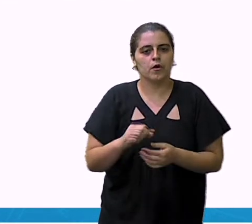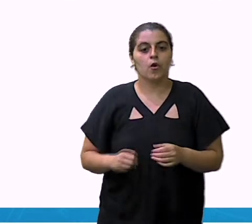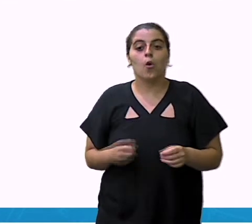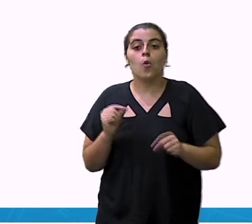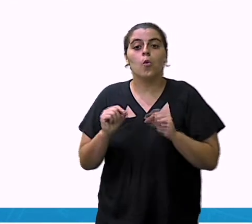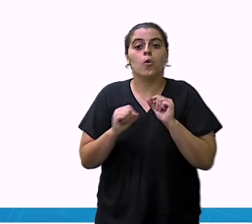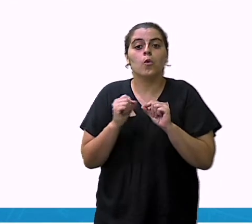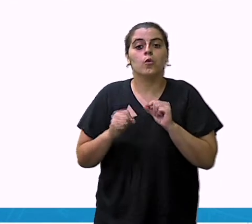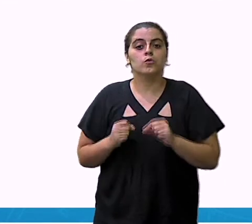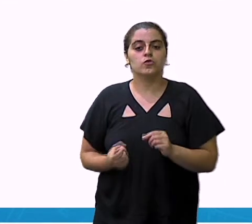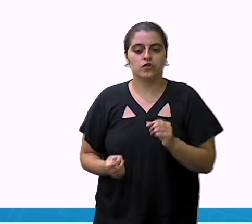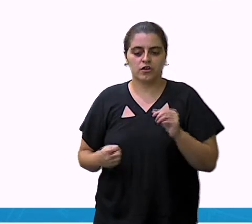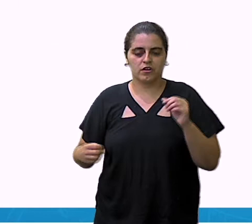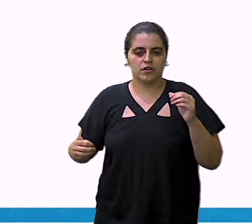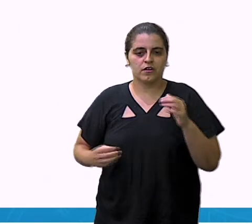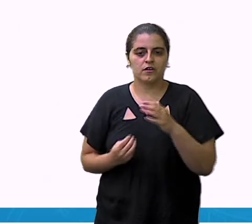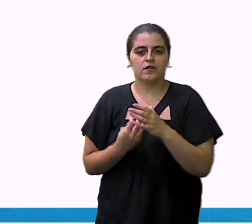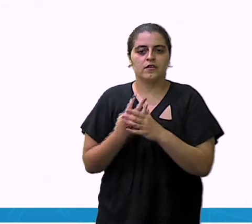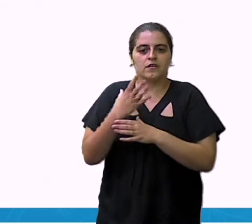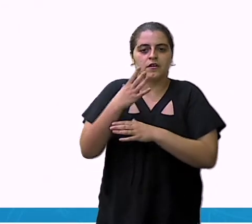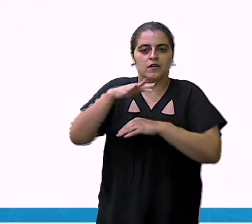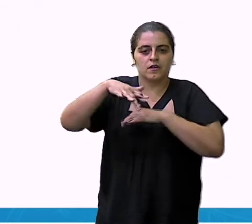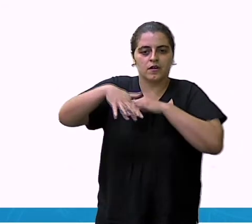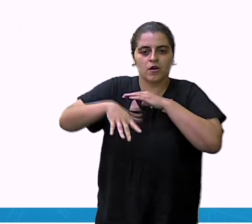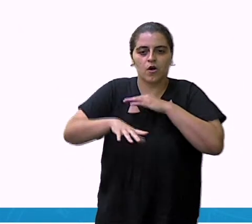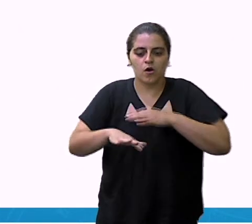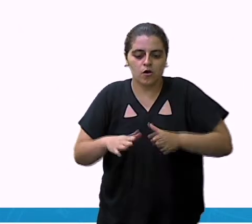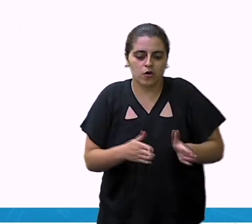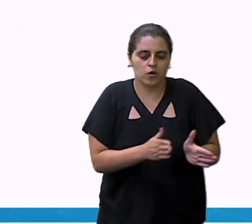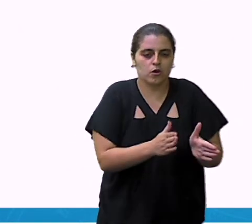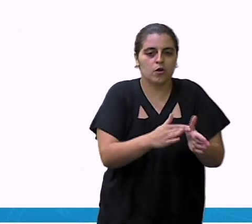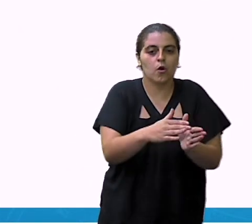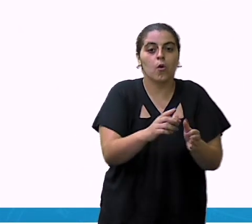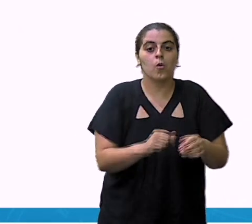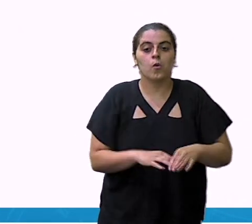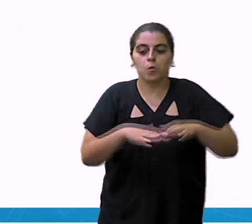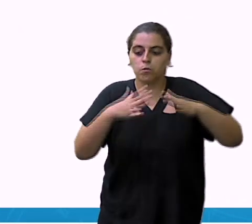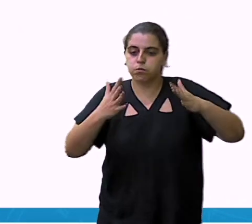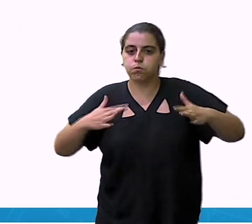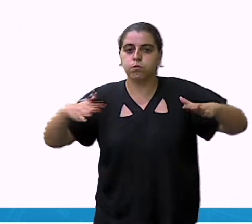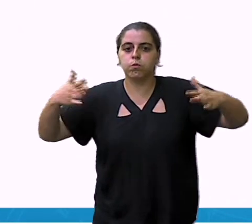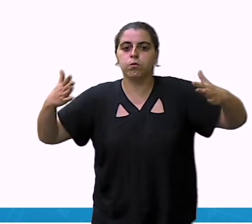nasce, rio que deságua em outro rio ou no mar.